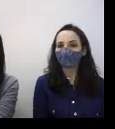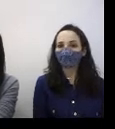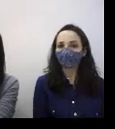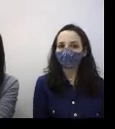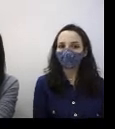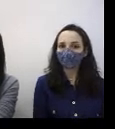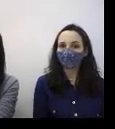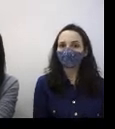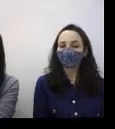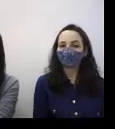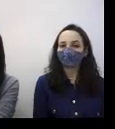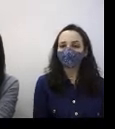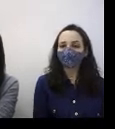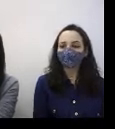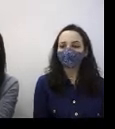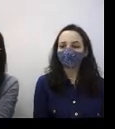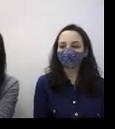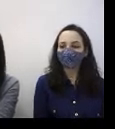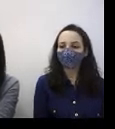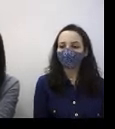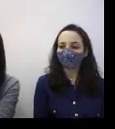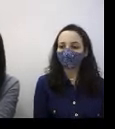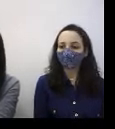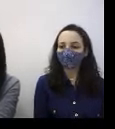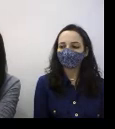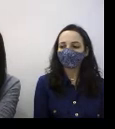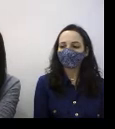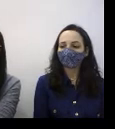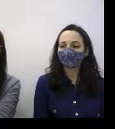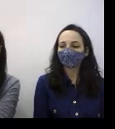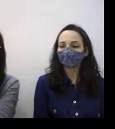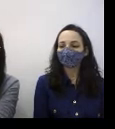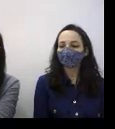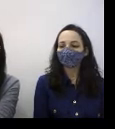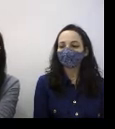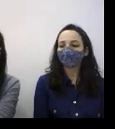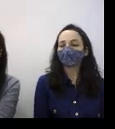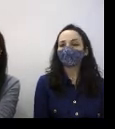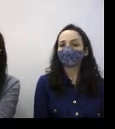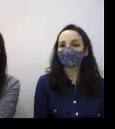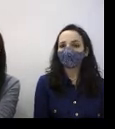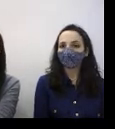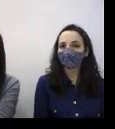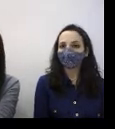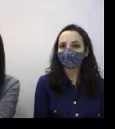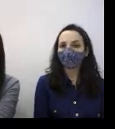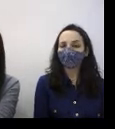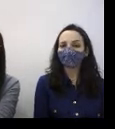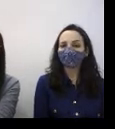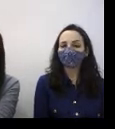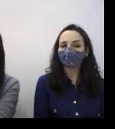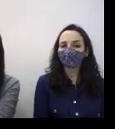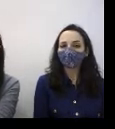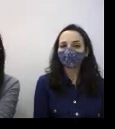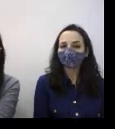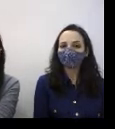Então, quando a gente fala dessa questão neurobiológica, os principais neurotransmissores envolvidos são